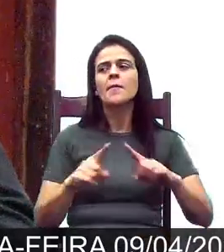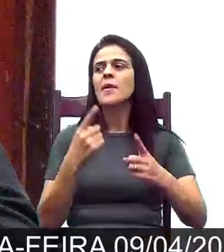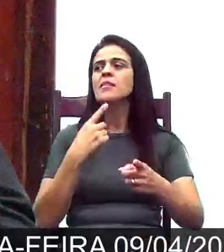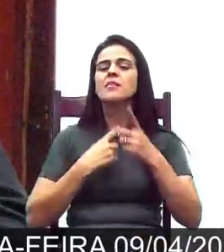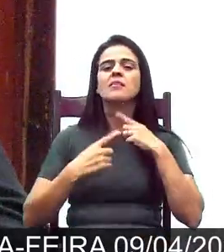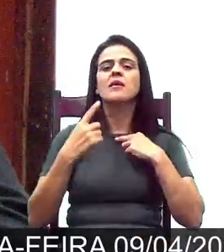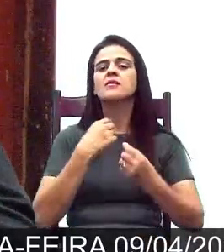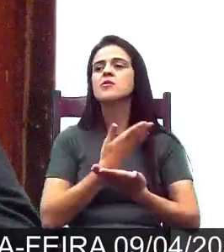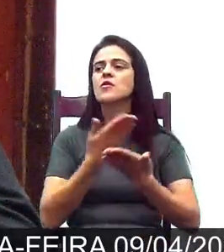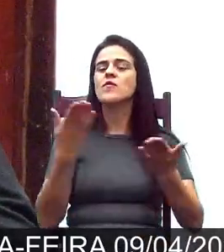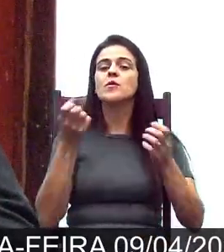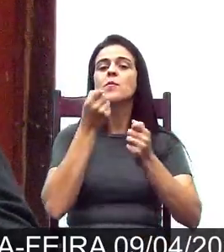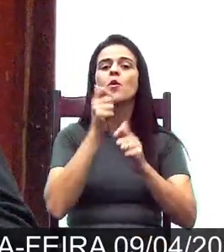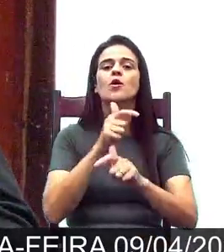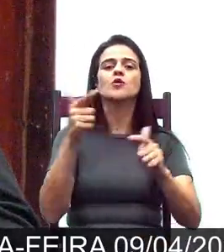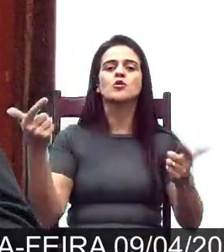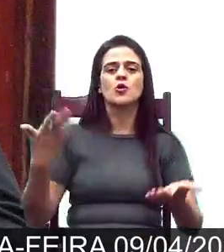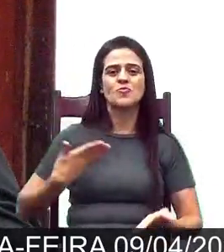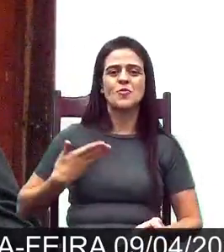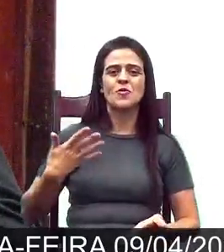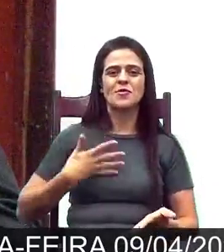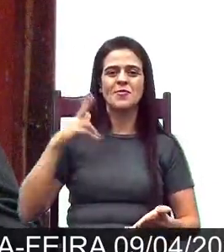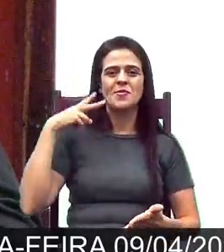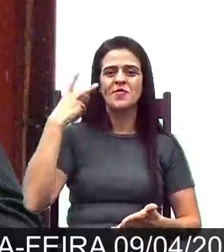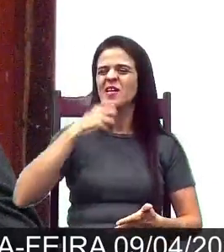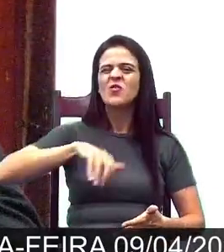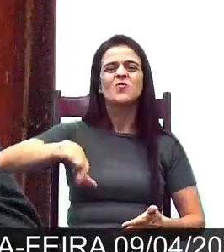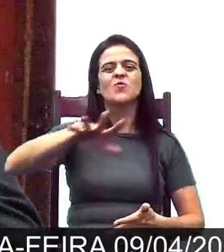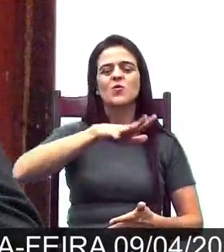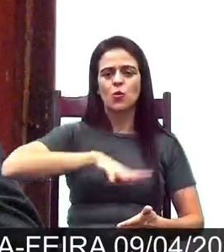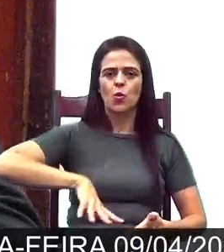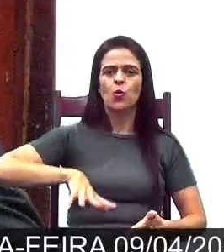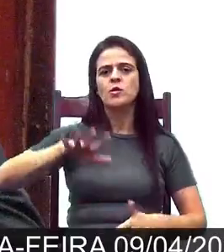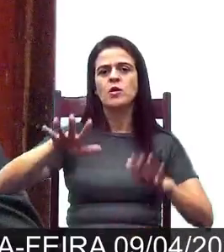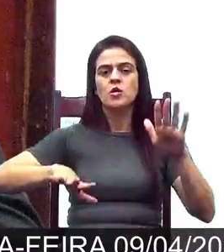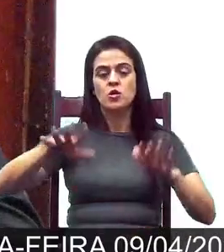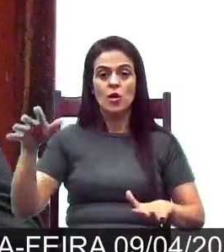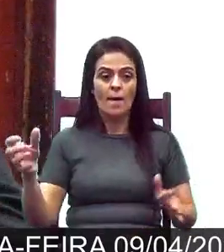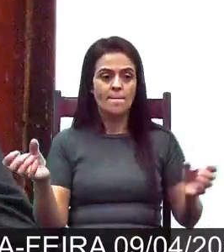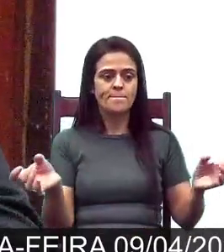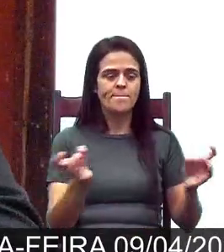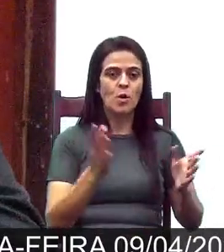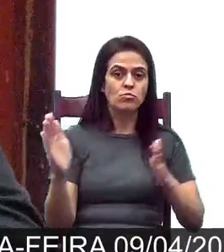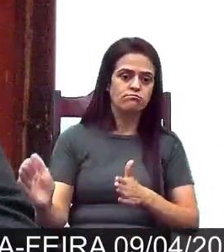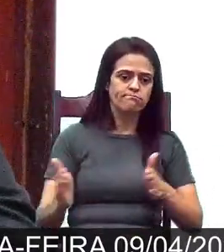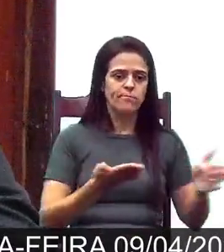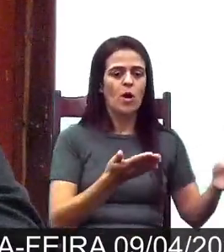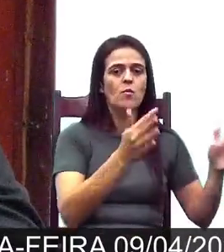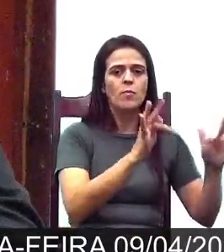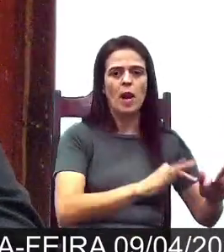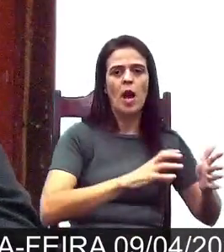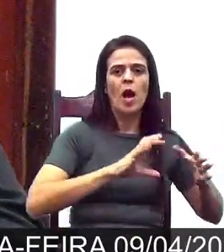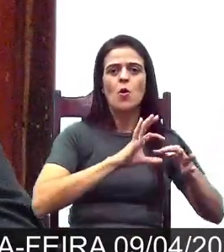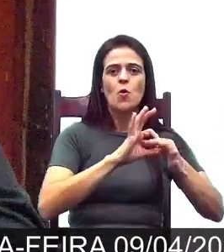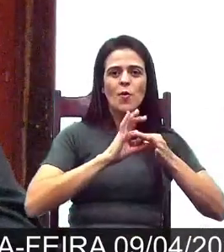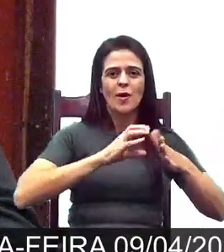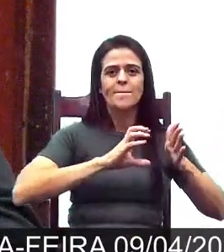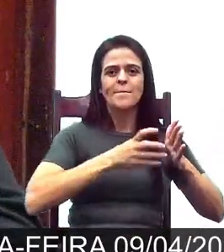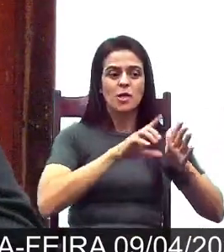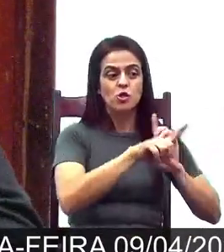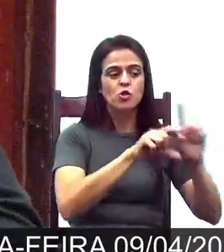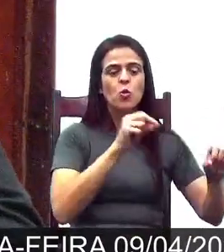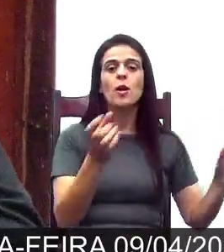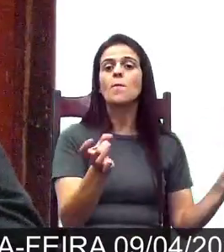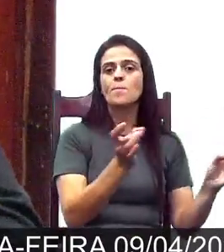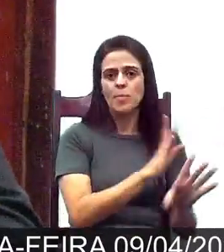desejar boa sorte aos demais colegas no pleito eleitoral. A primeira etapa foi concluída, que era a parte de filiação. Agora é